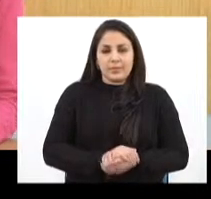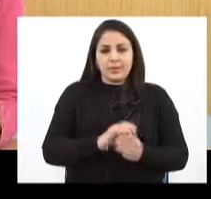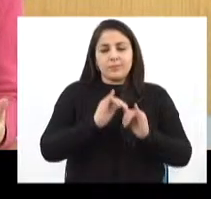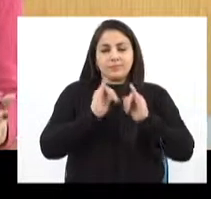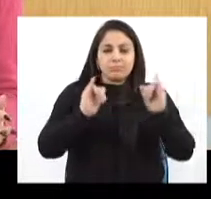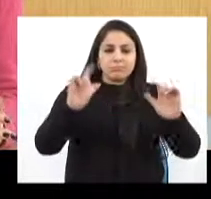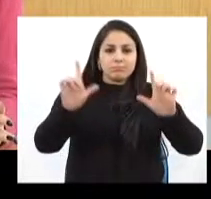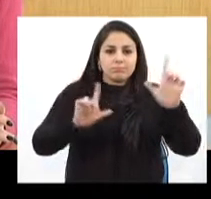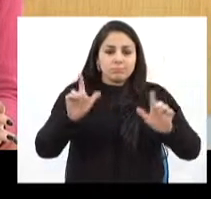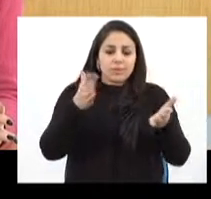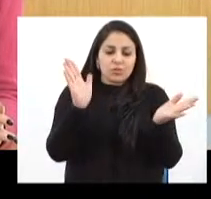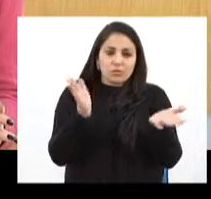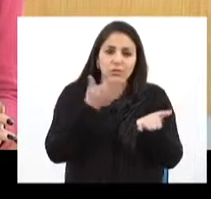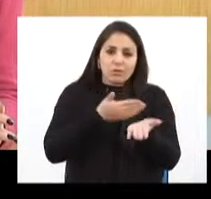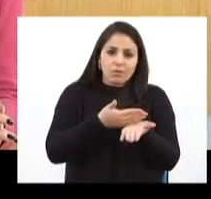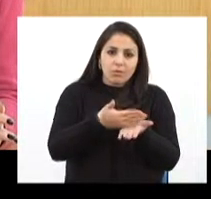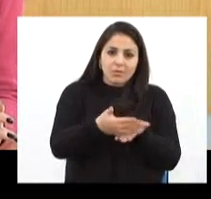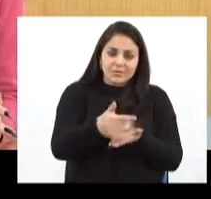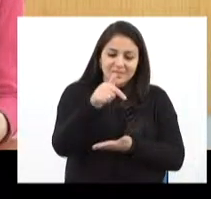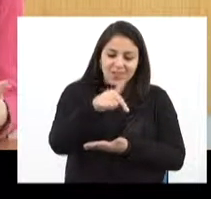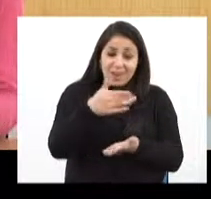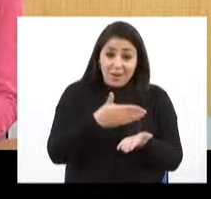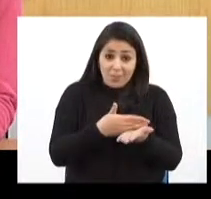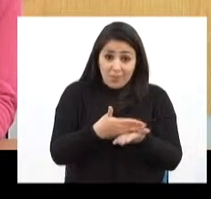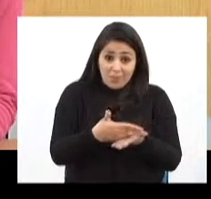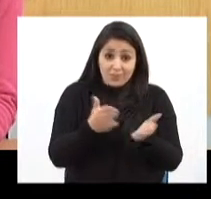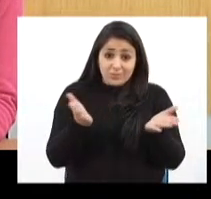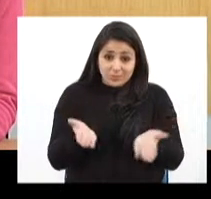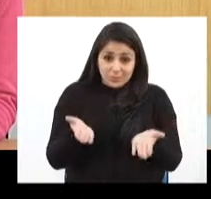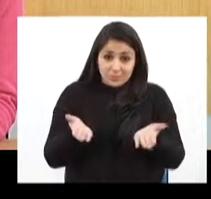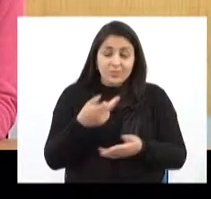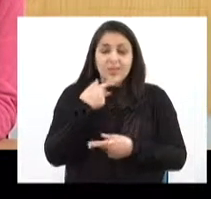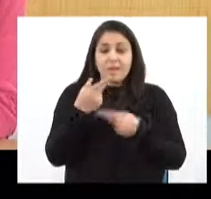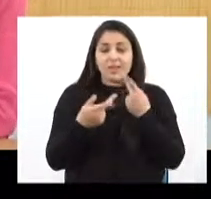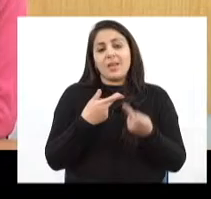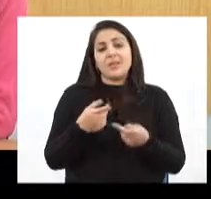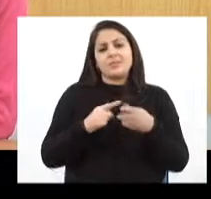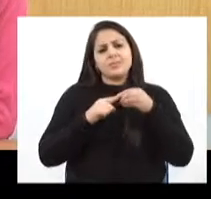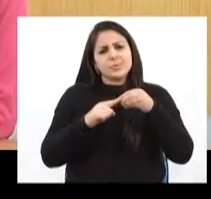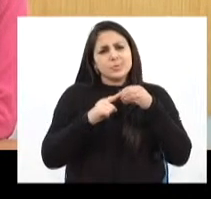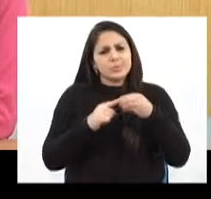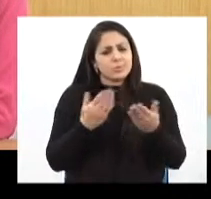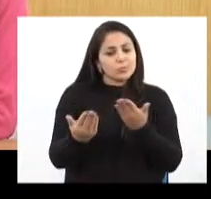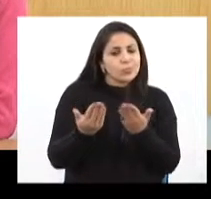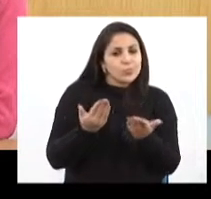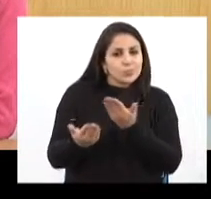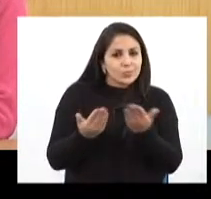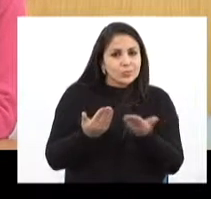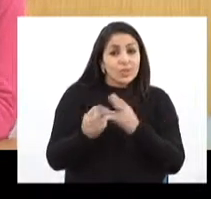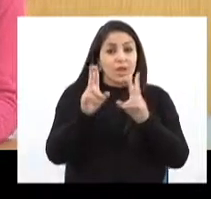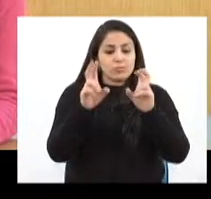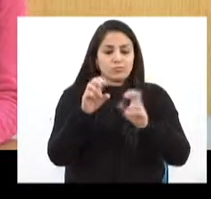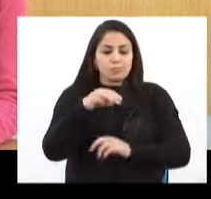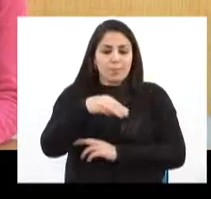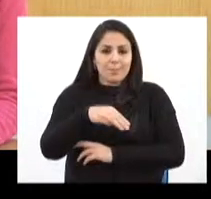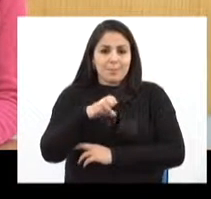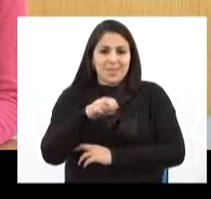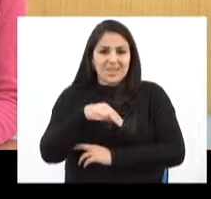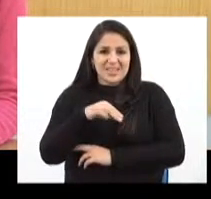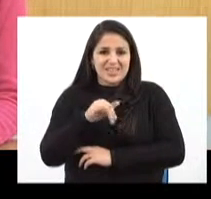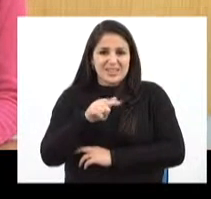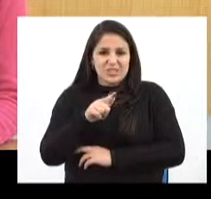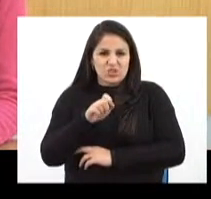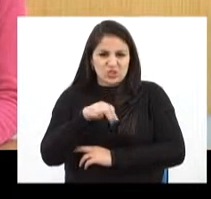Boa noite, o Jornal da Câmara já está começando e nesta edição você vai esclarecer as principais dúvidas